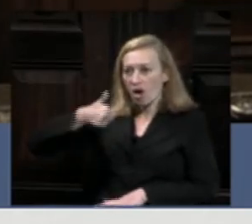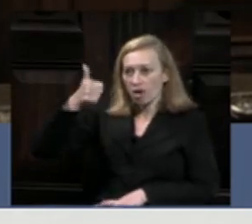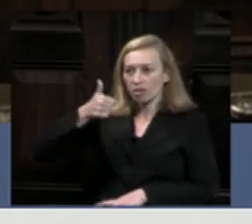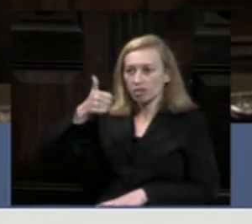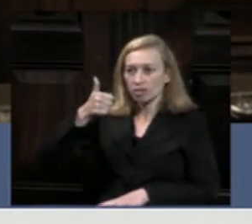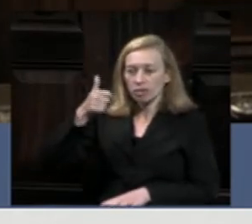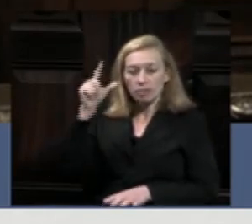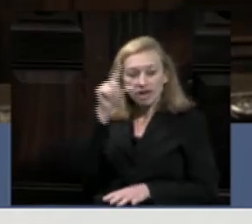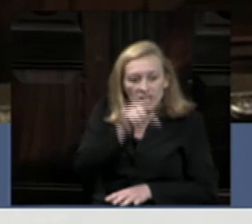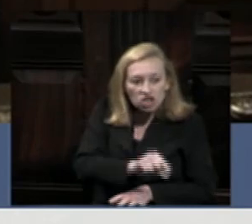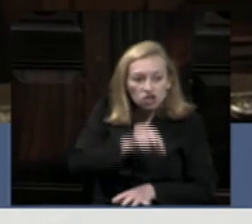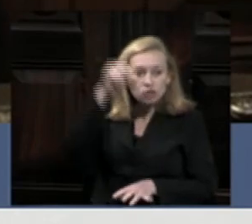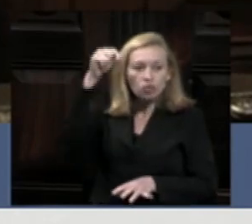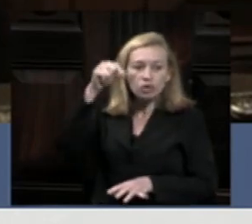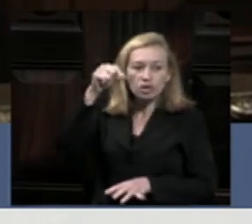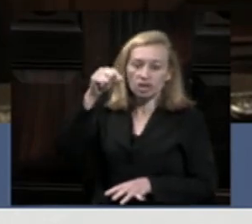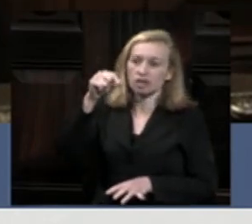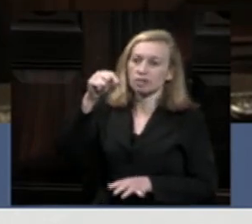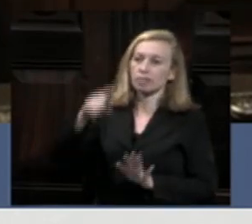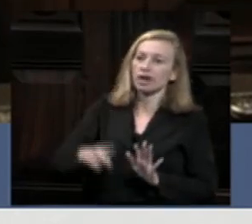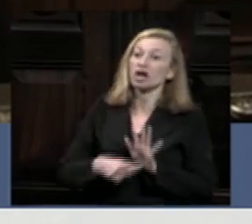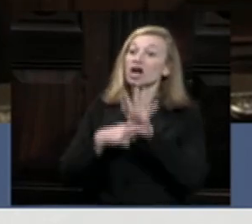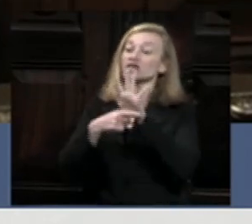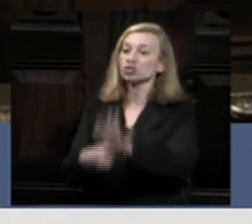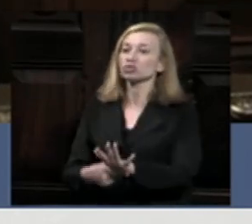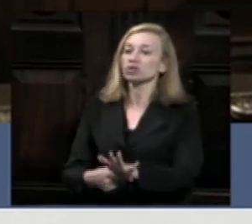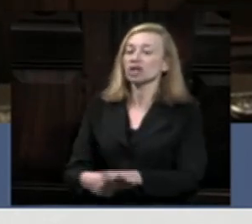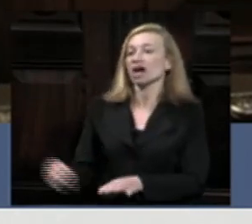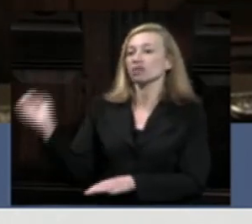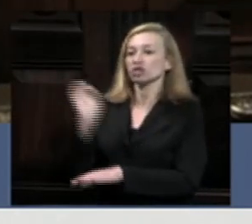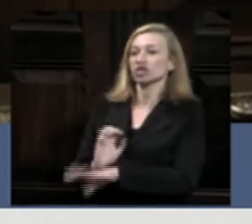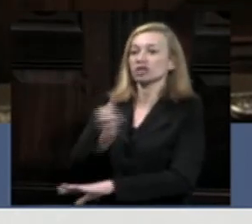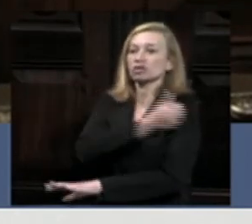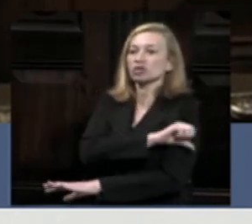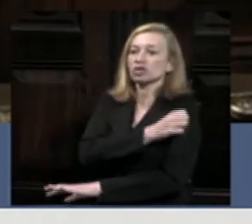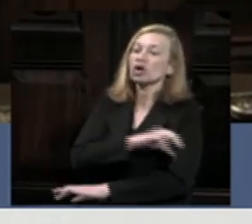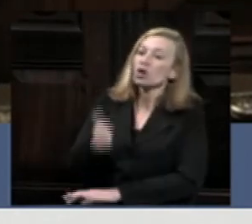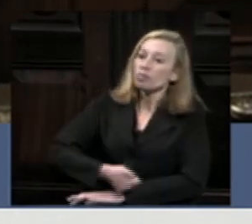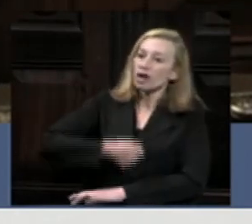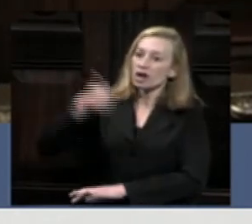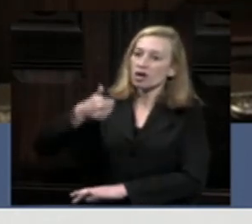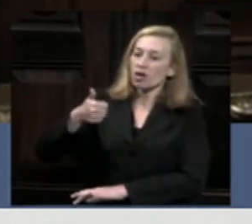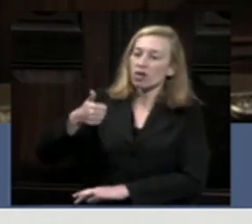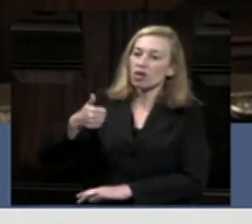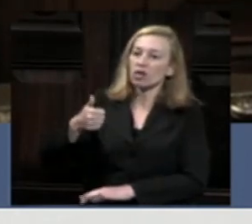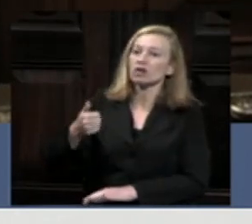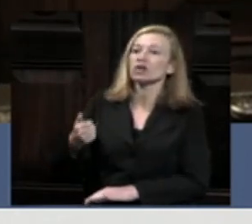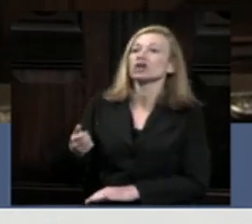para governar o Estado do Rio de Janeiro e os melhores candidatos a deputados